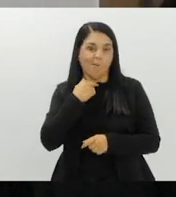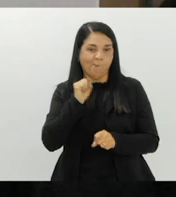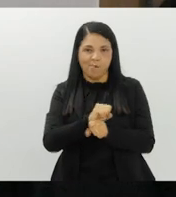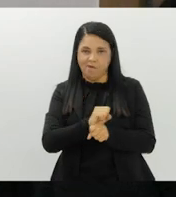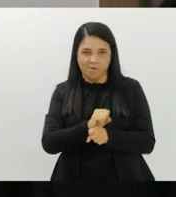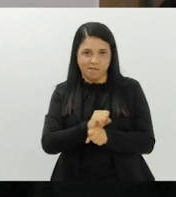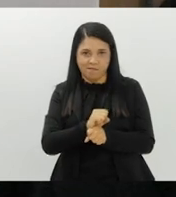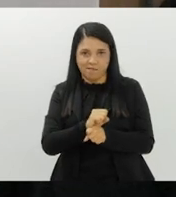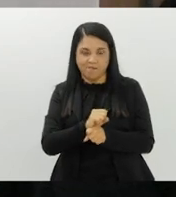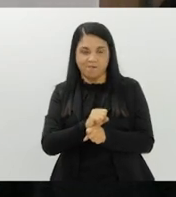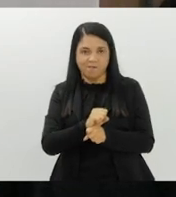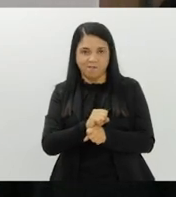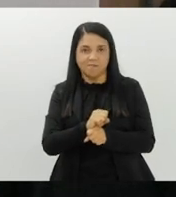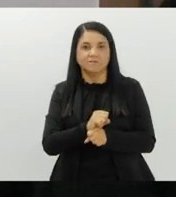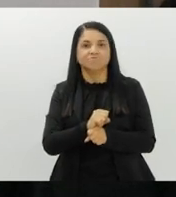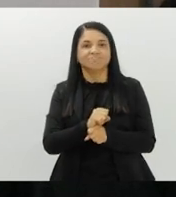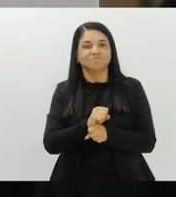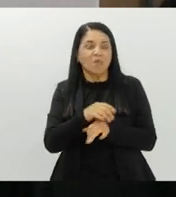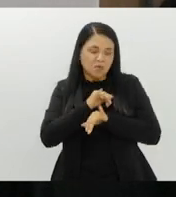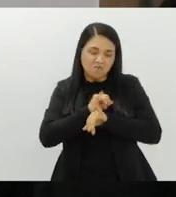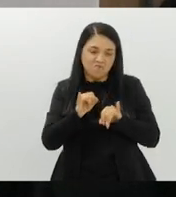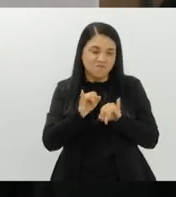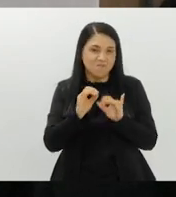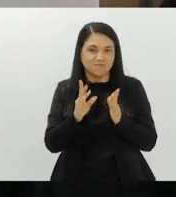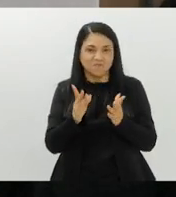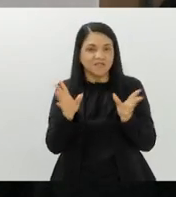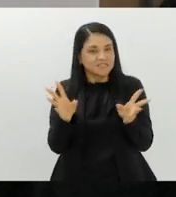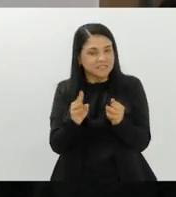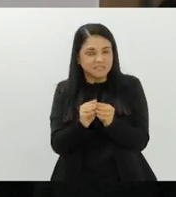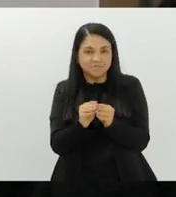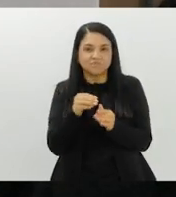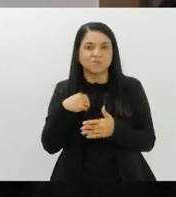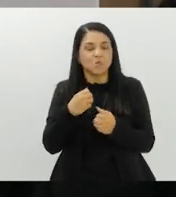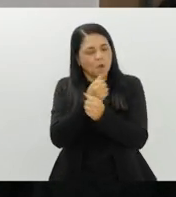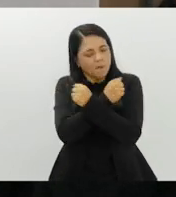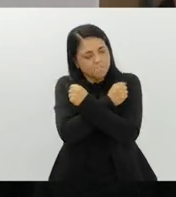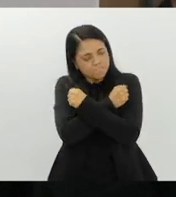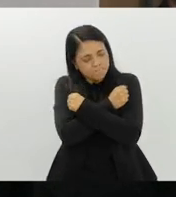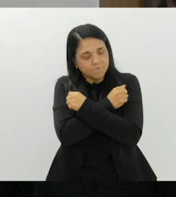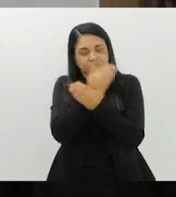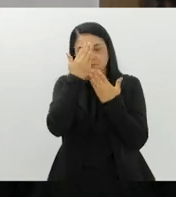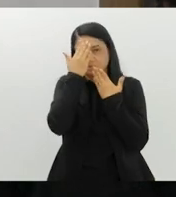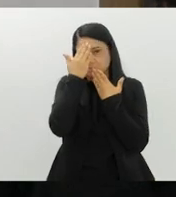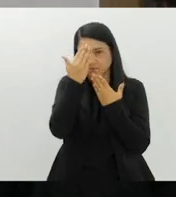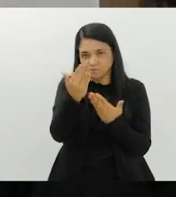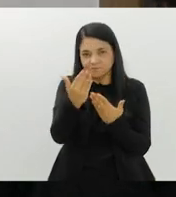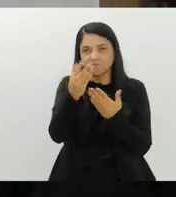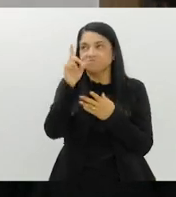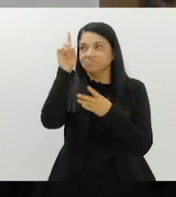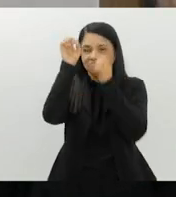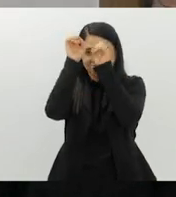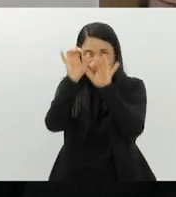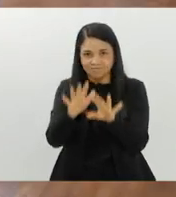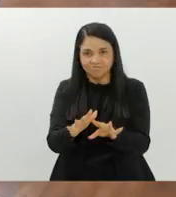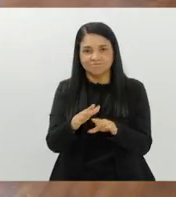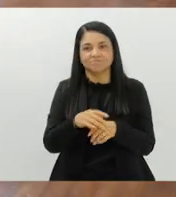Tá bom? É só isso mesmo que eu queria dizer. Um forte abraço, muito obrigado e fiquem com Deus a